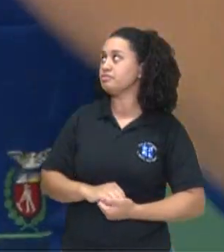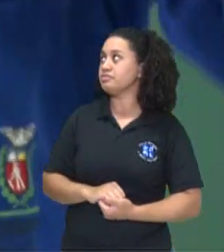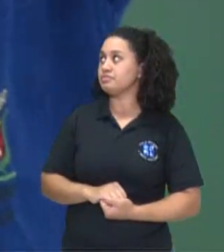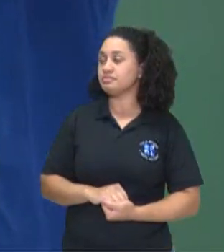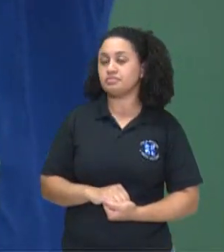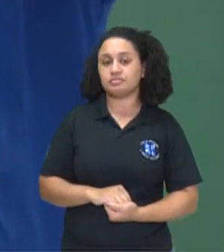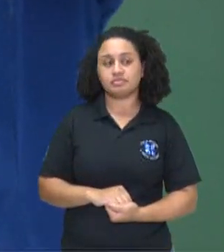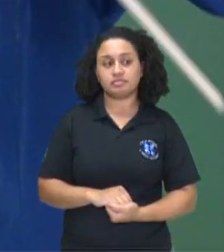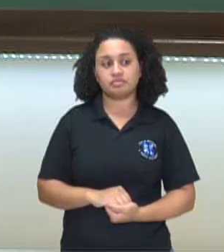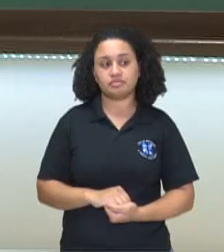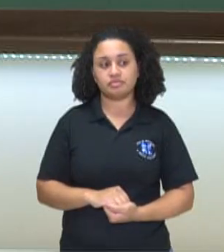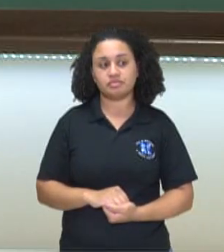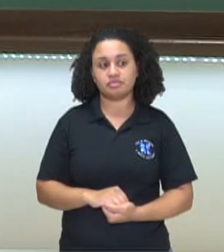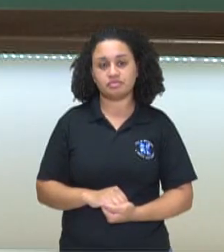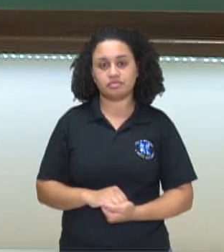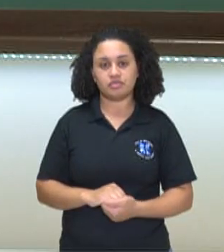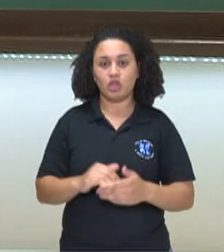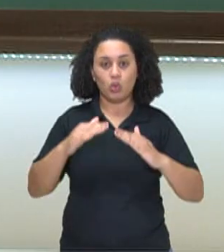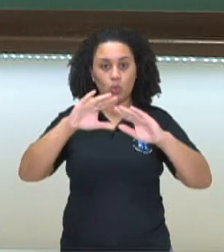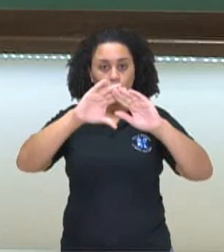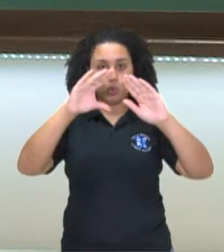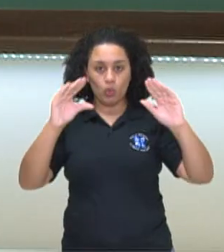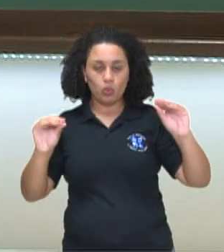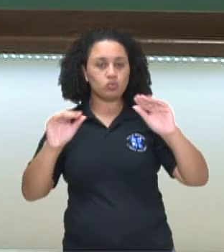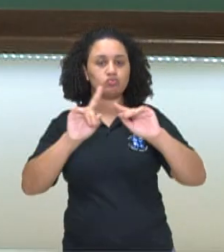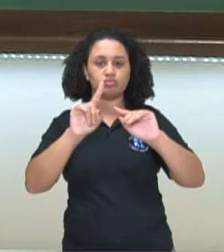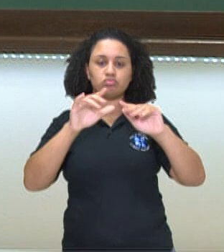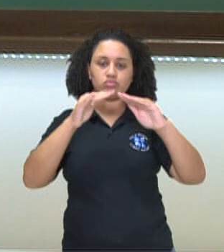Só que eu vou eletrizar só um lado do sensor.